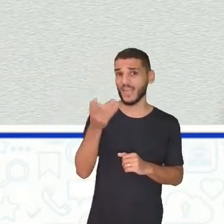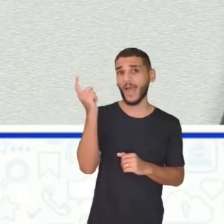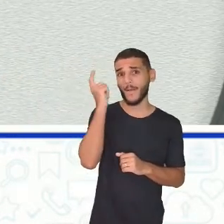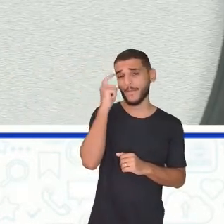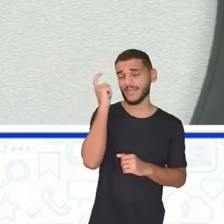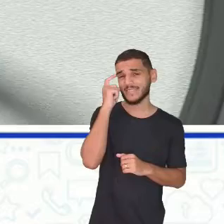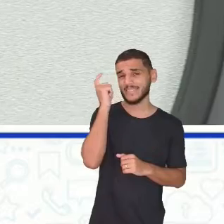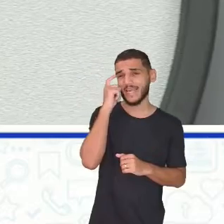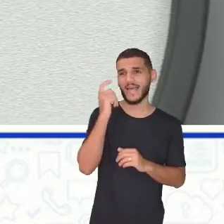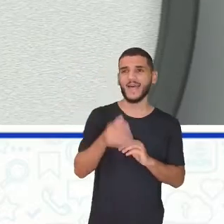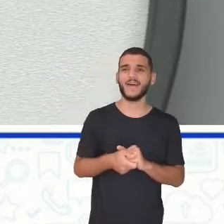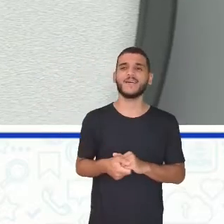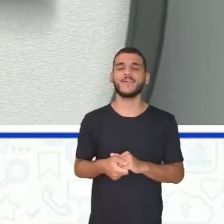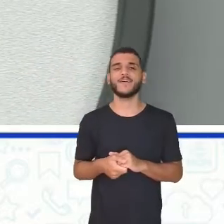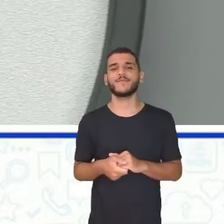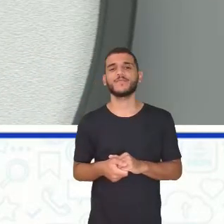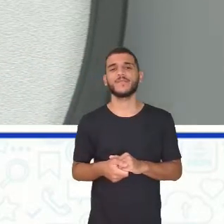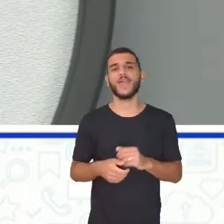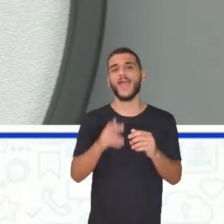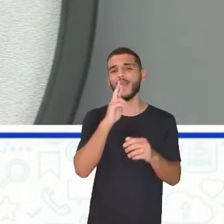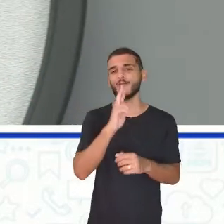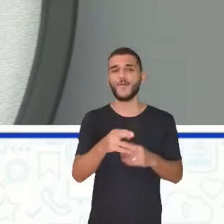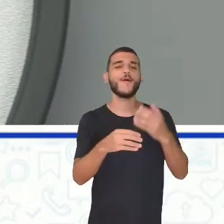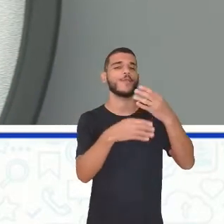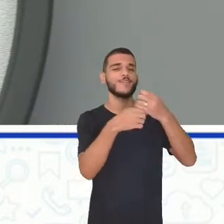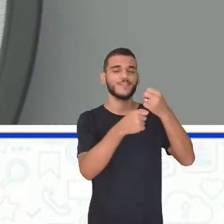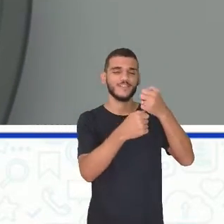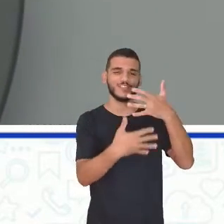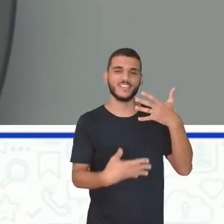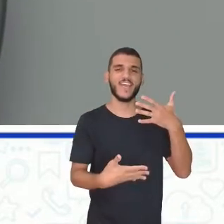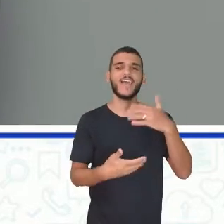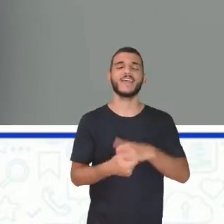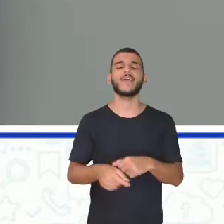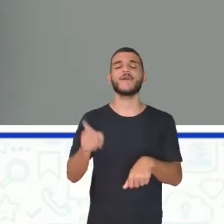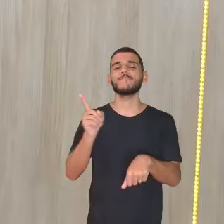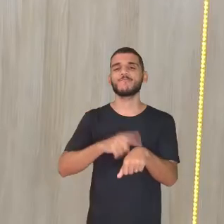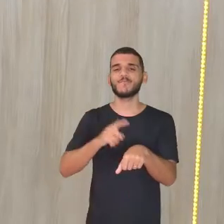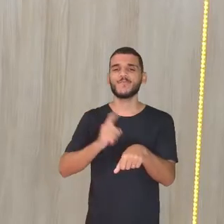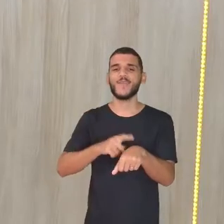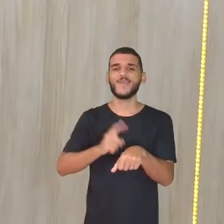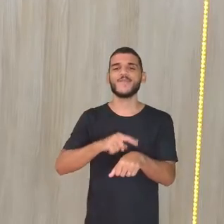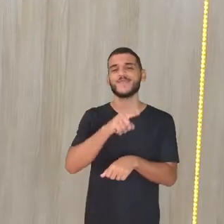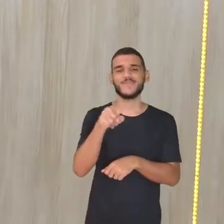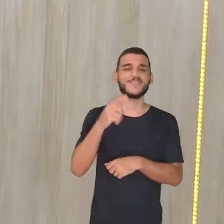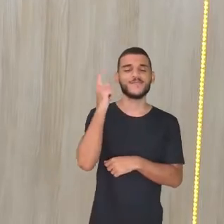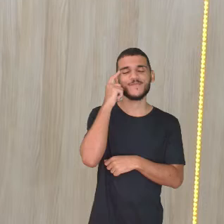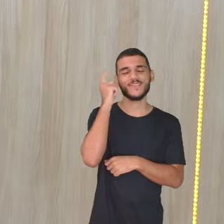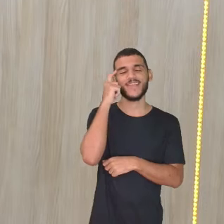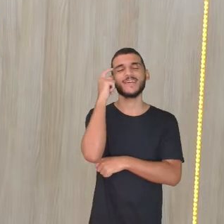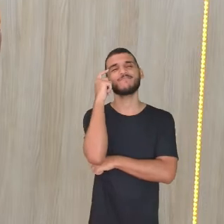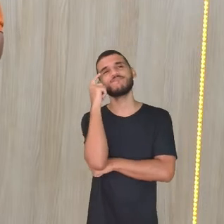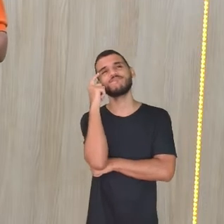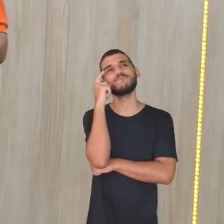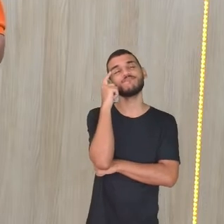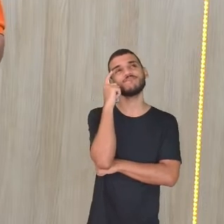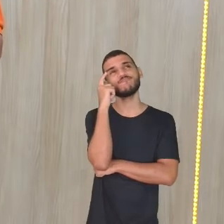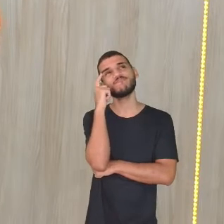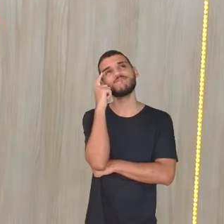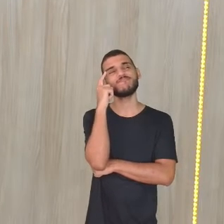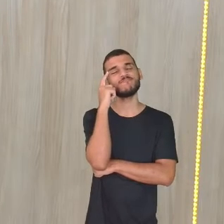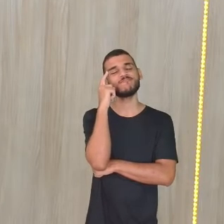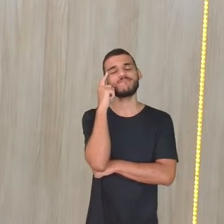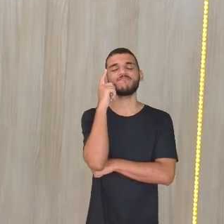pensaram aí? Falem com a professora Viviane no chat, não é? Um tempinho aí para vocês pensarem. E aí,